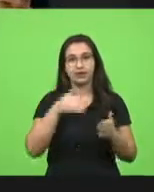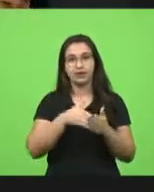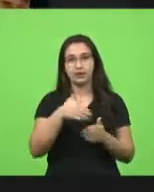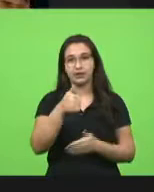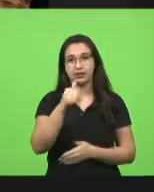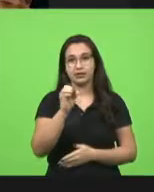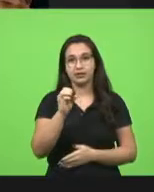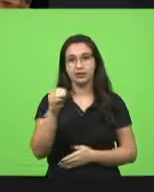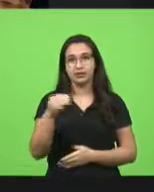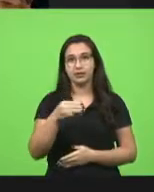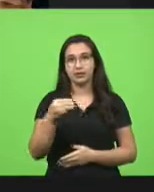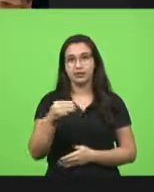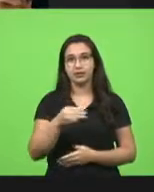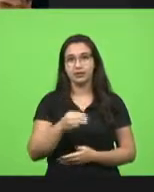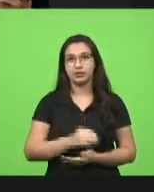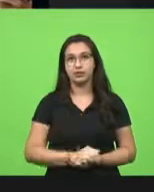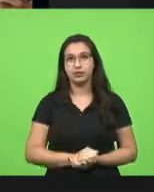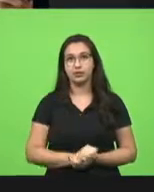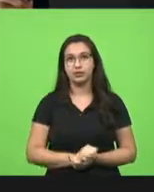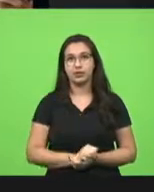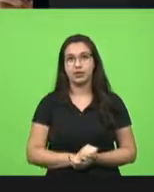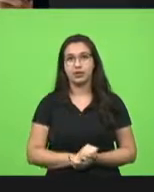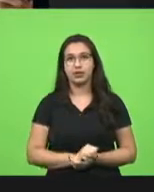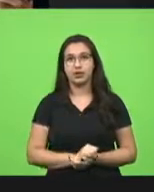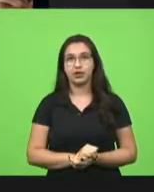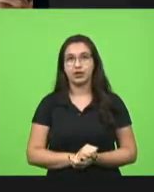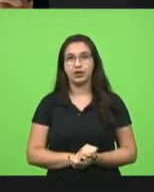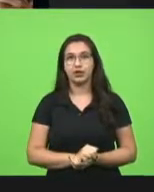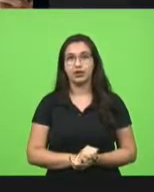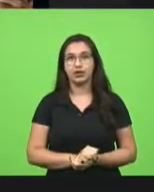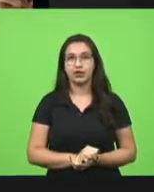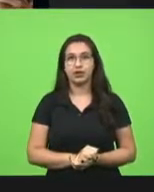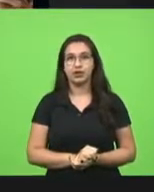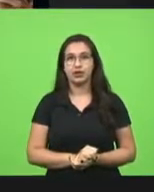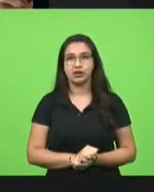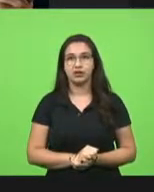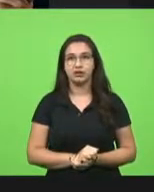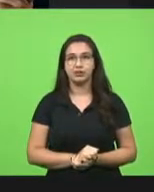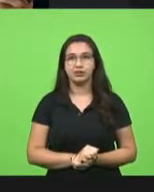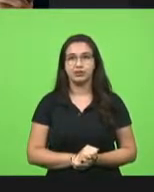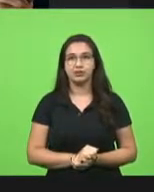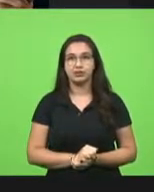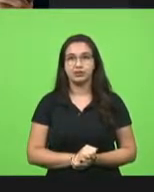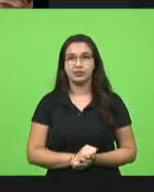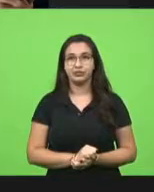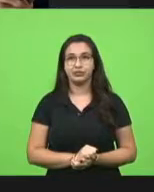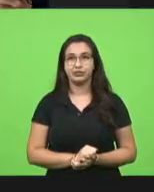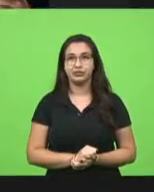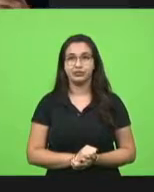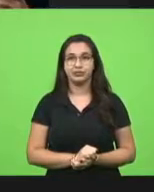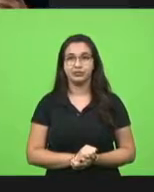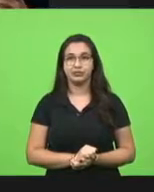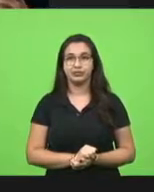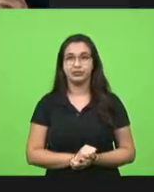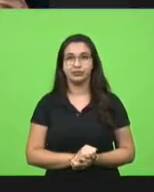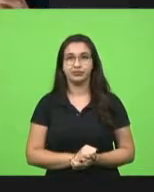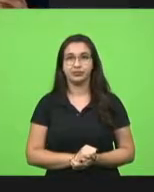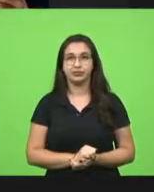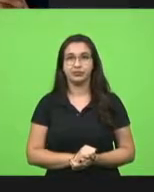Está presente, deputada? Por gentileza. Sim, eu quero